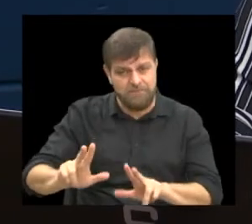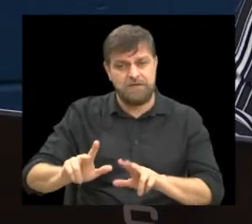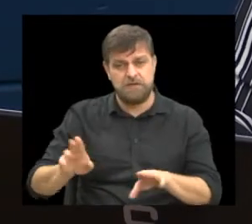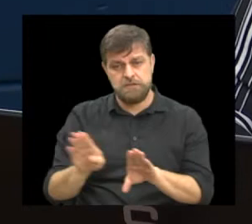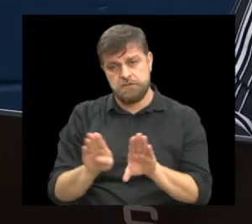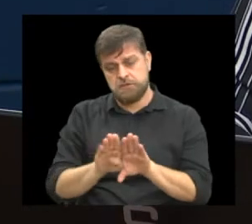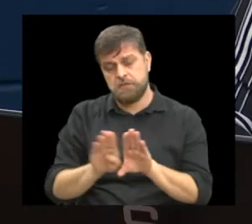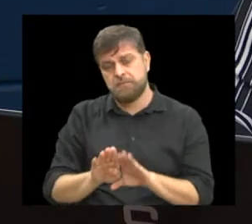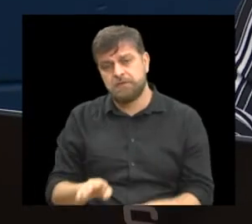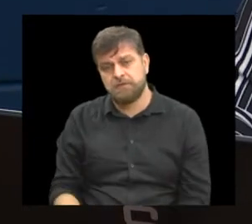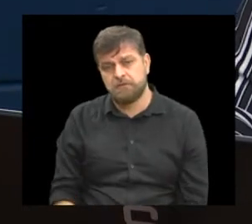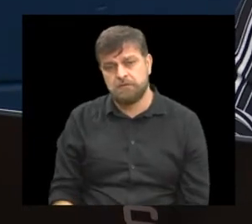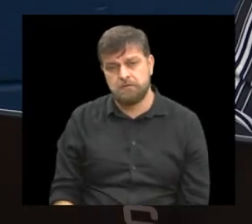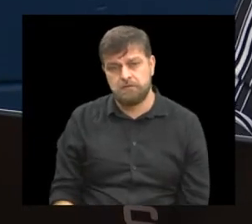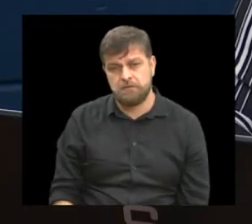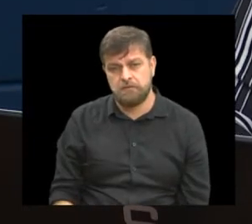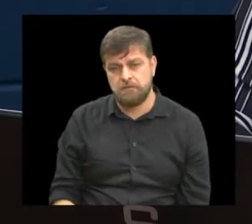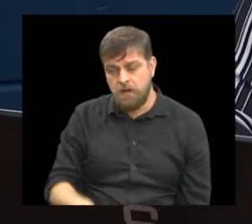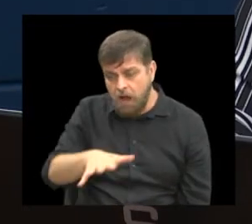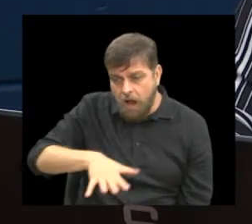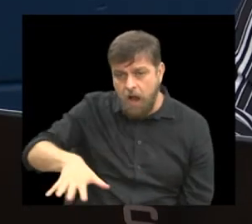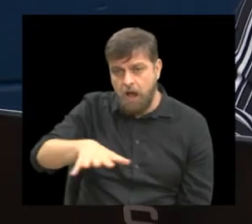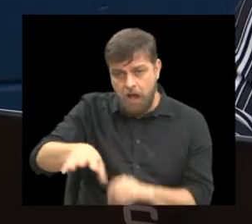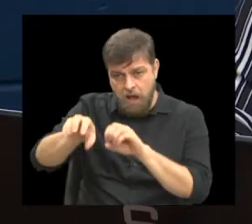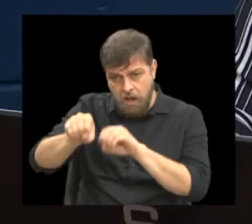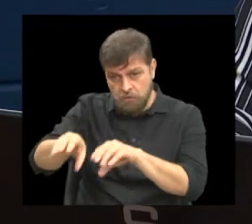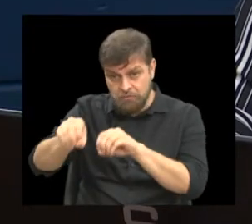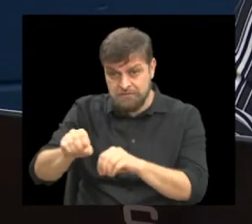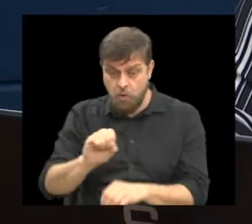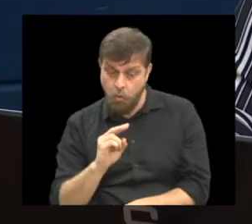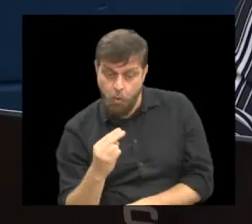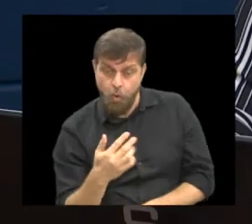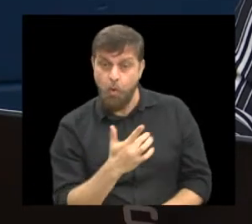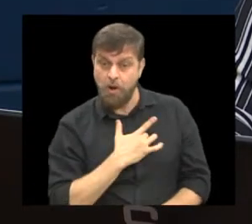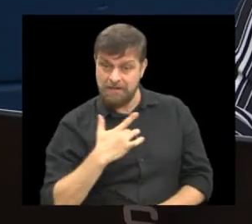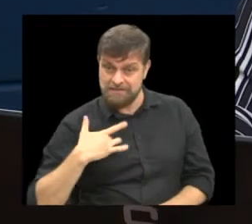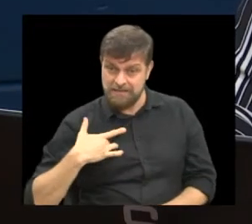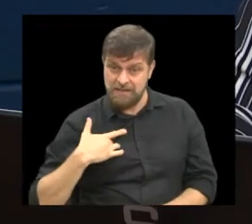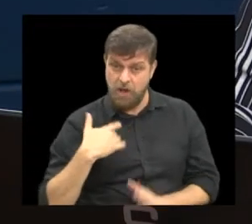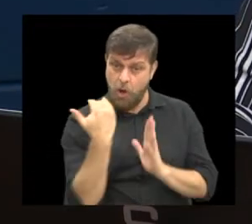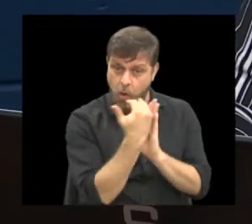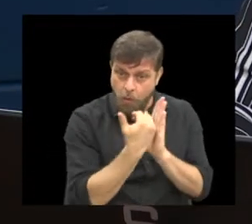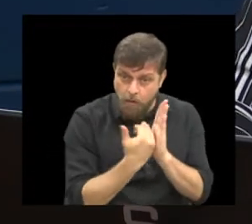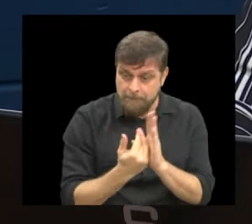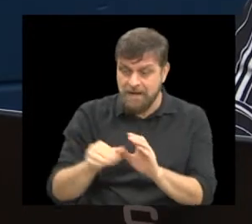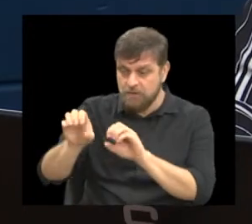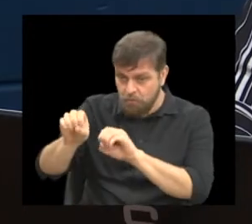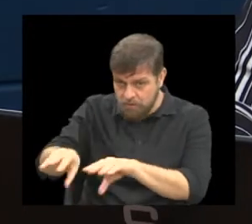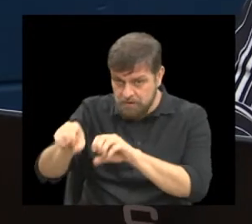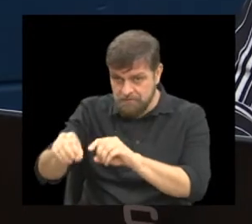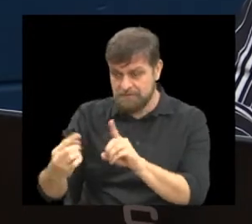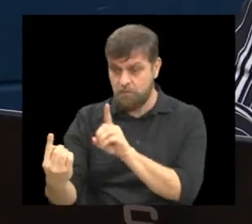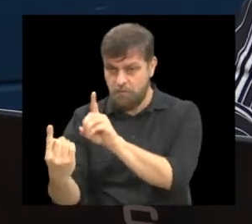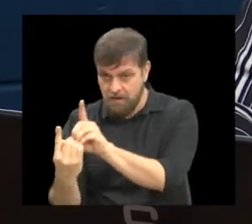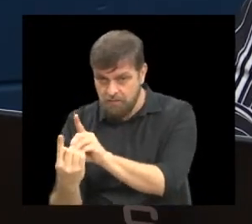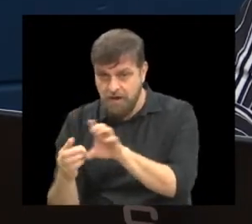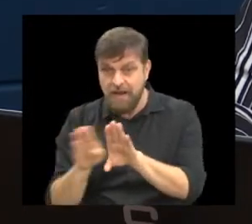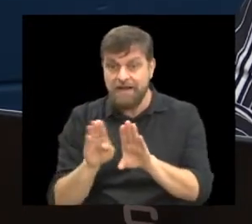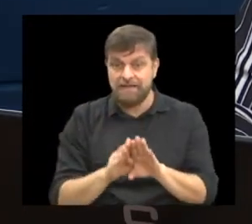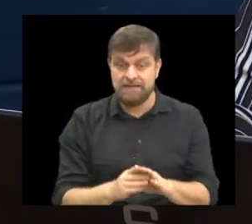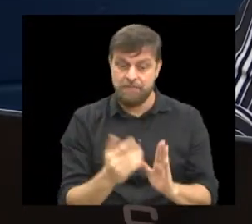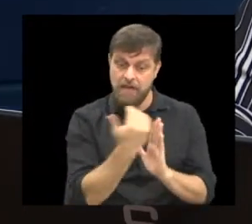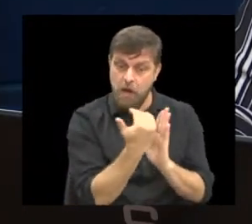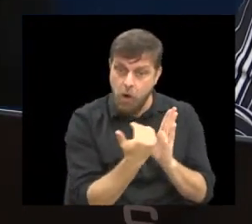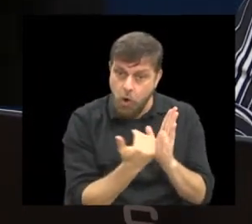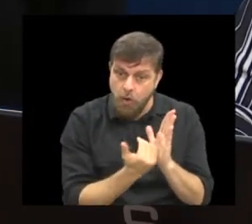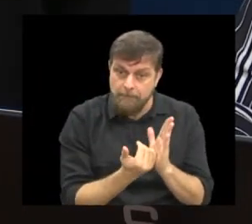nesse sentido. E tanto para a educação quanto para a saúde, há o plano educacional individual e o plano terapêutico